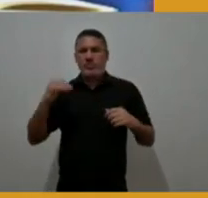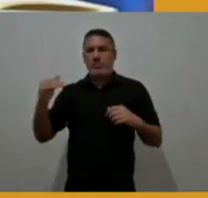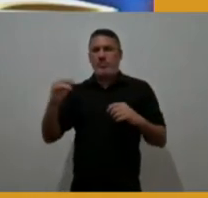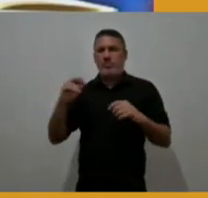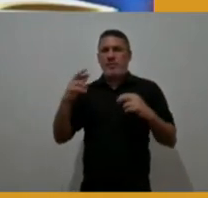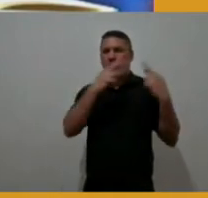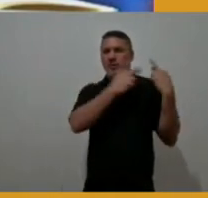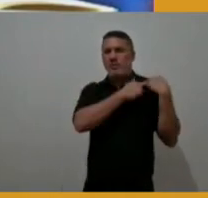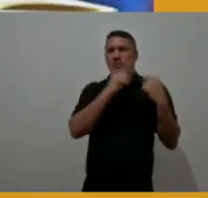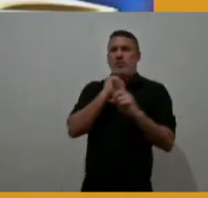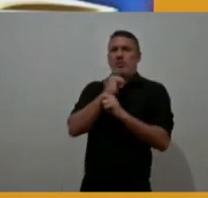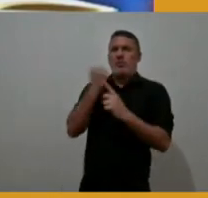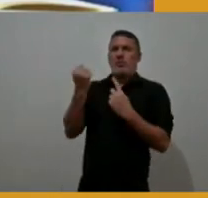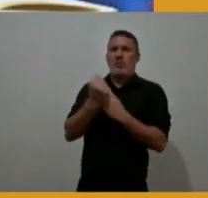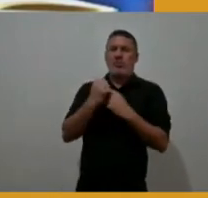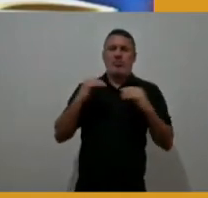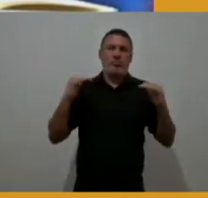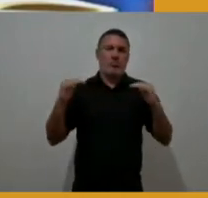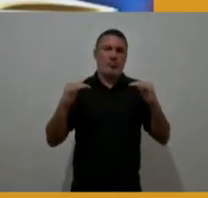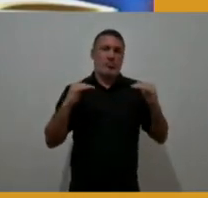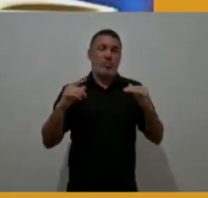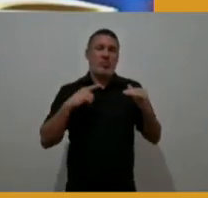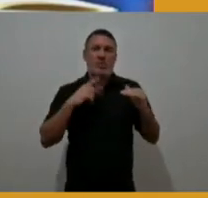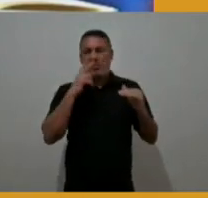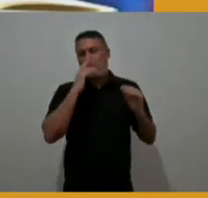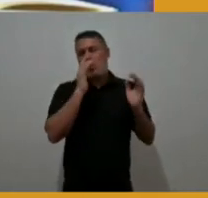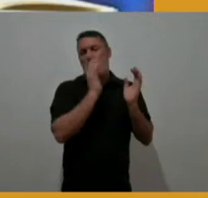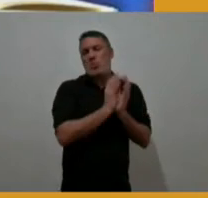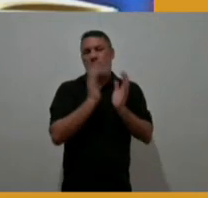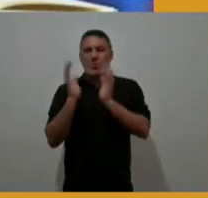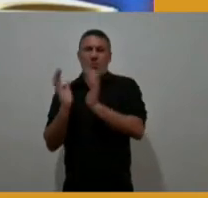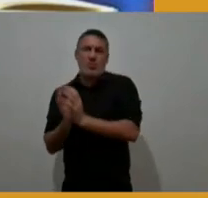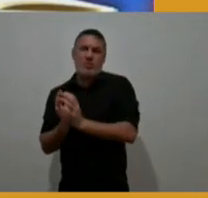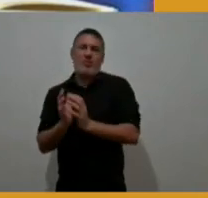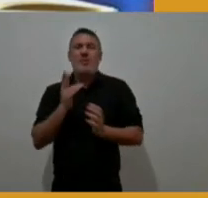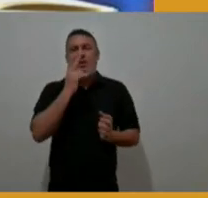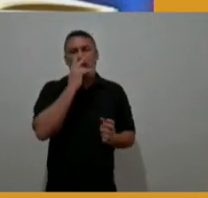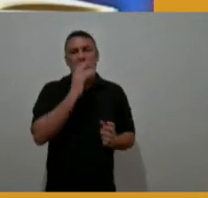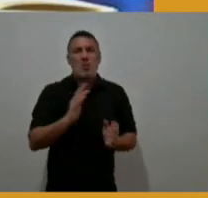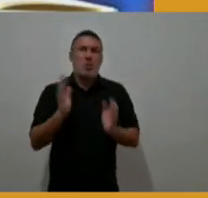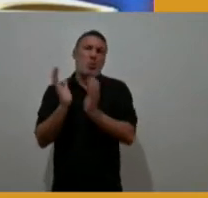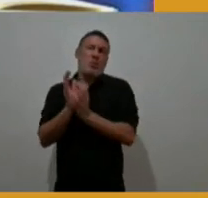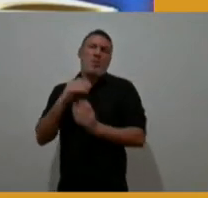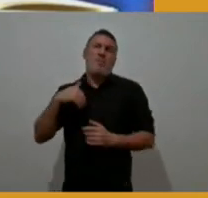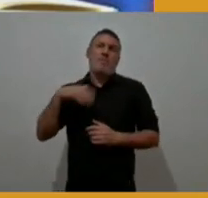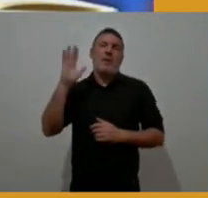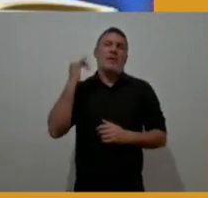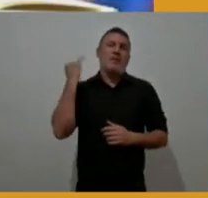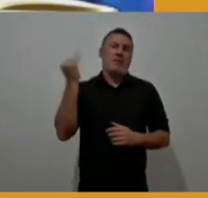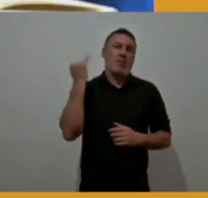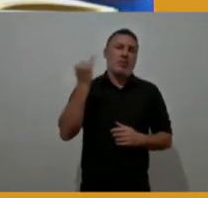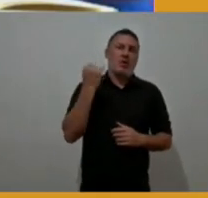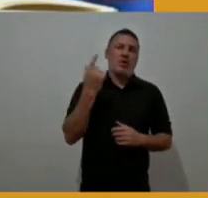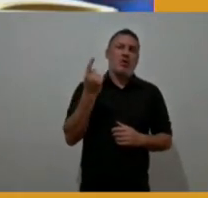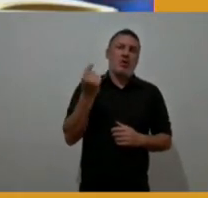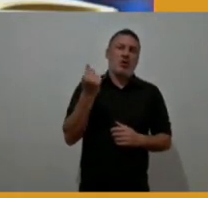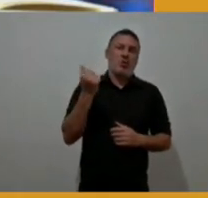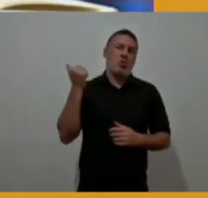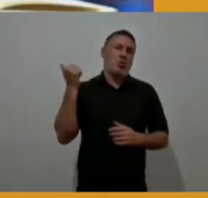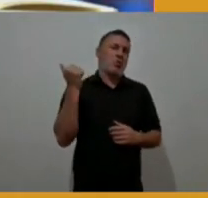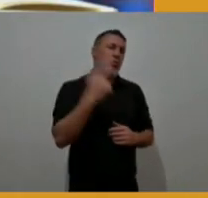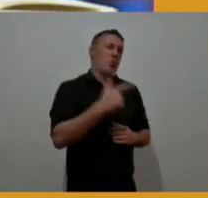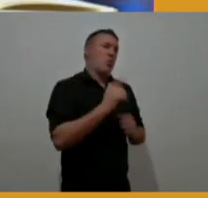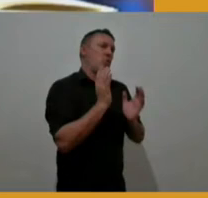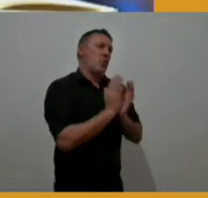outro. Tem grupos que pensam de que o que é relevante é a responsabilidade fiscal e outros pintos